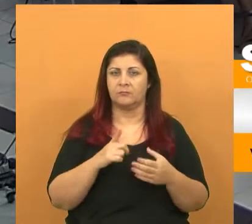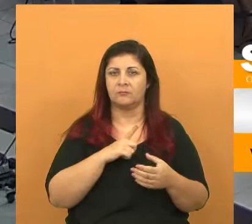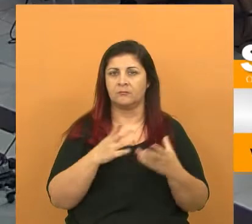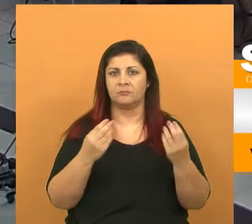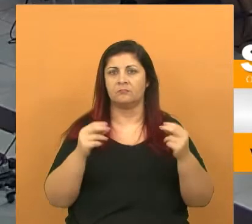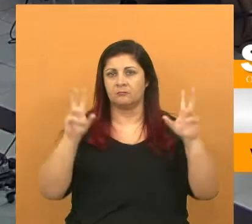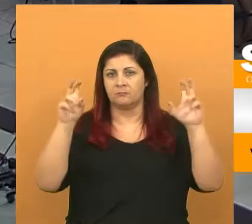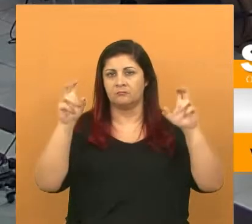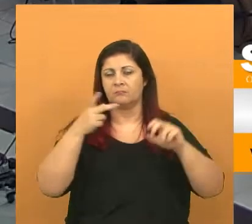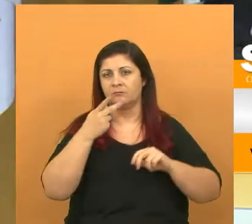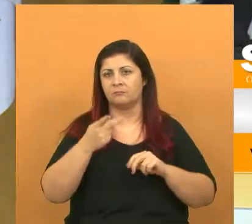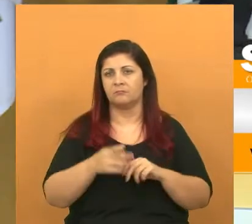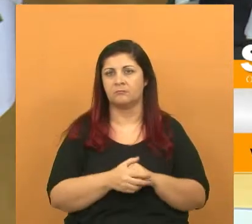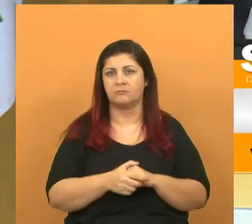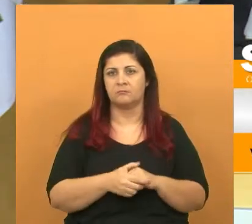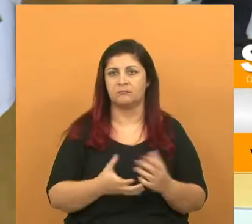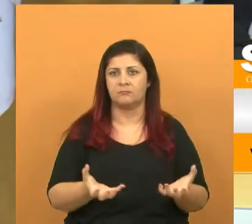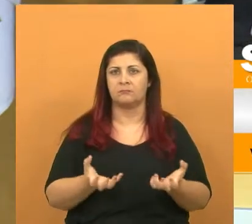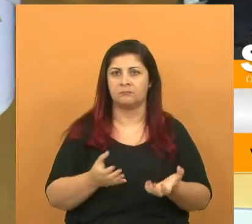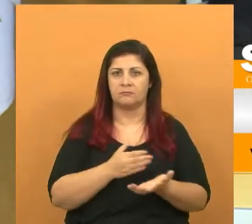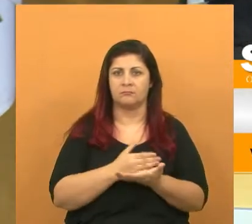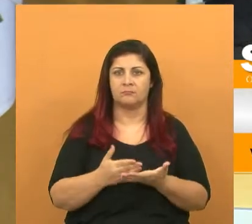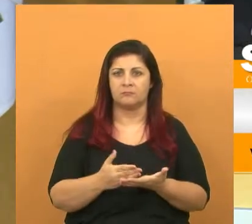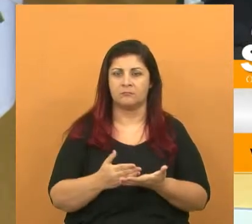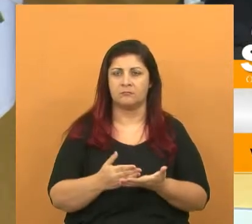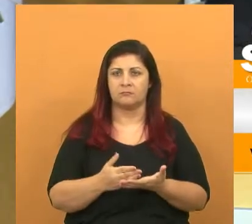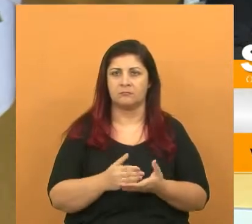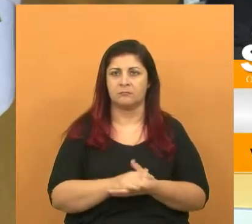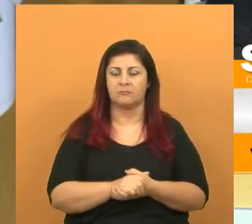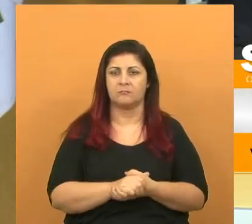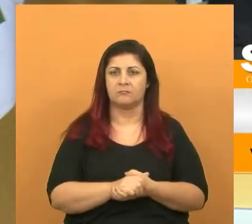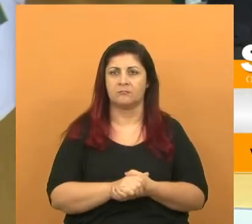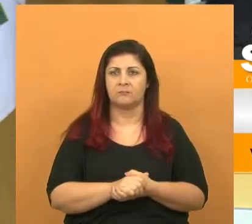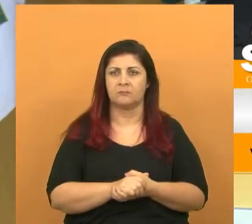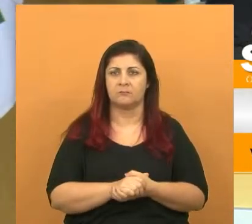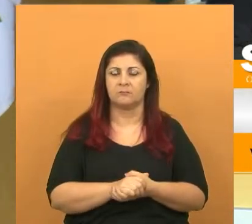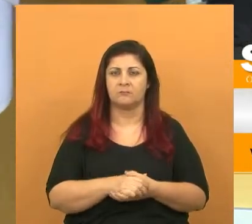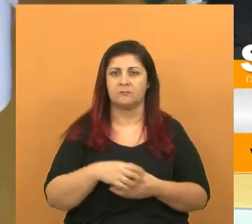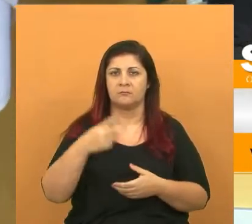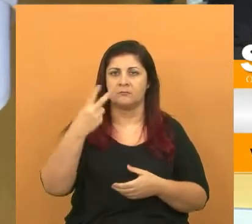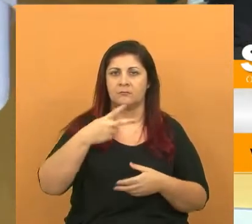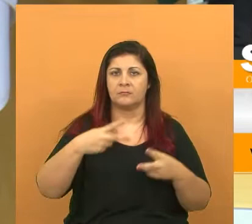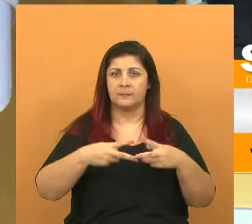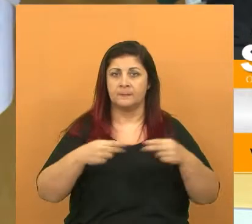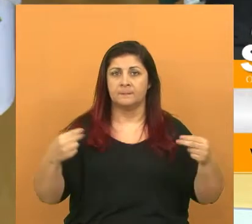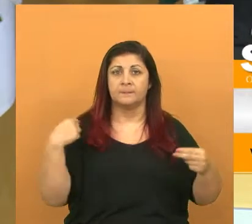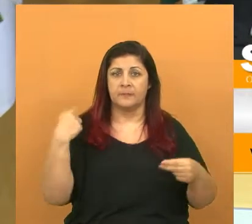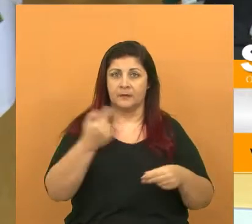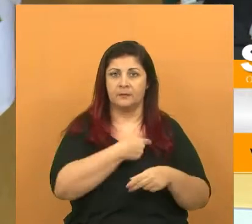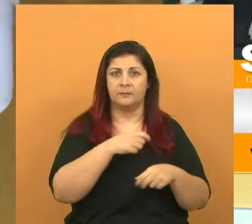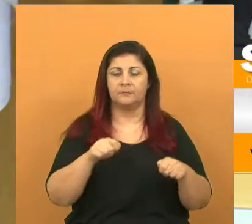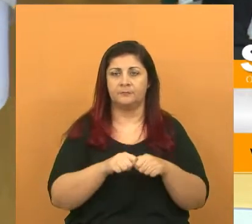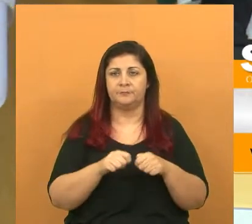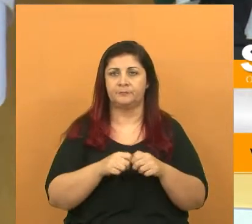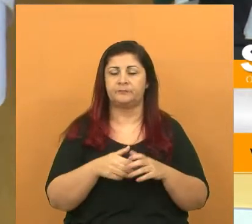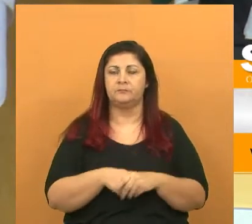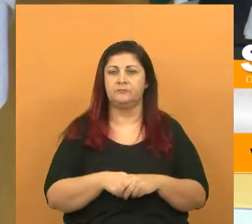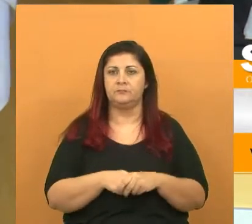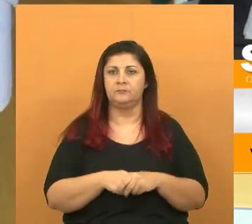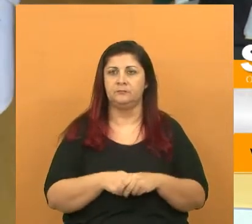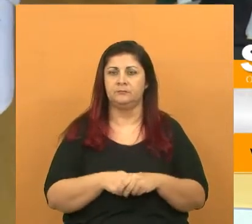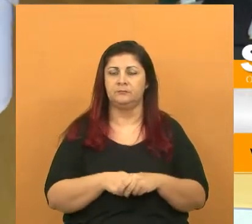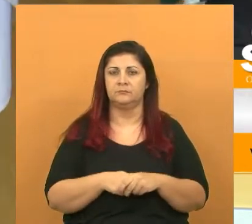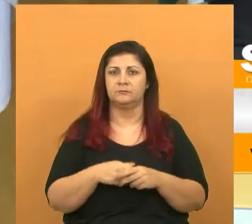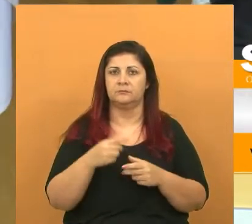abordar eu quero começar falando de 2 duas atitudes que tomamos uma informa dedicação a guarda